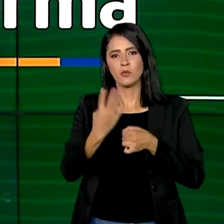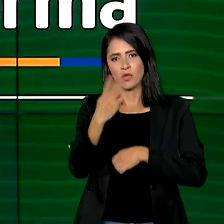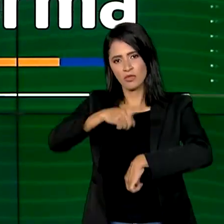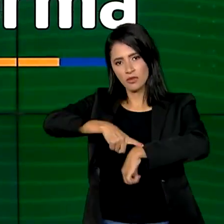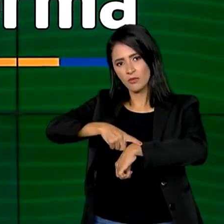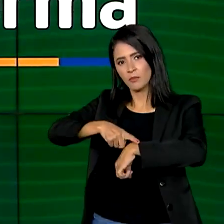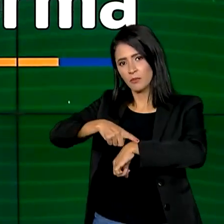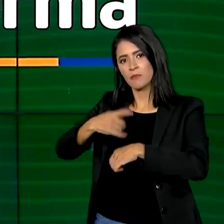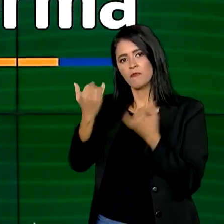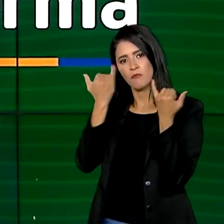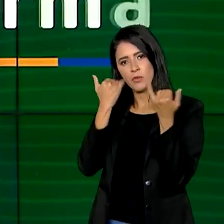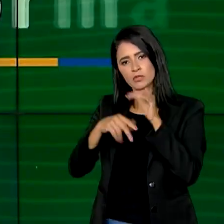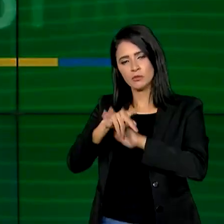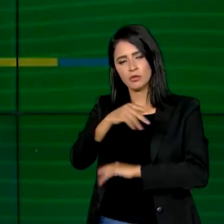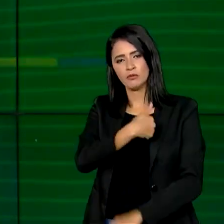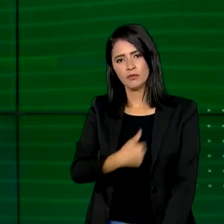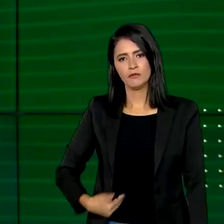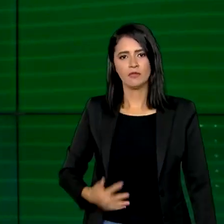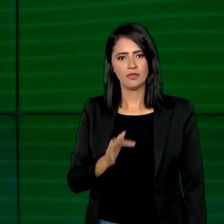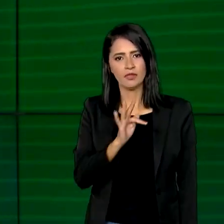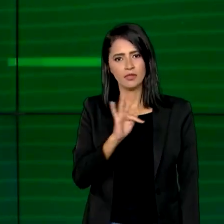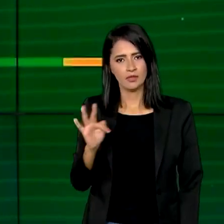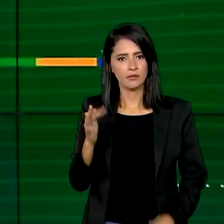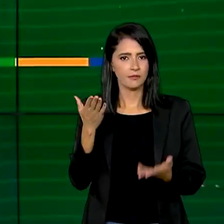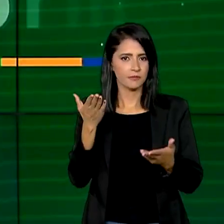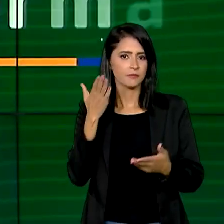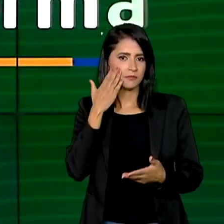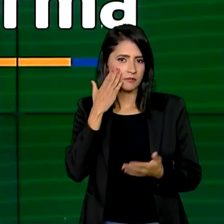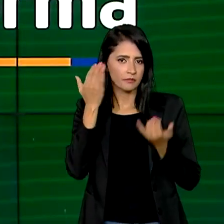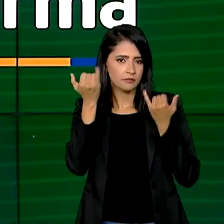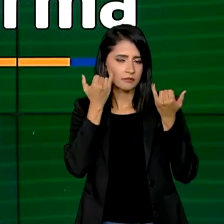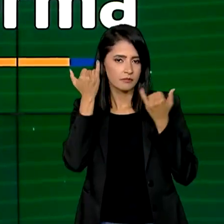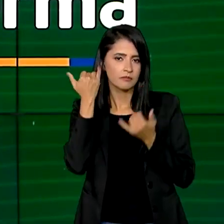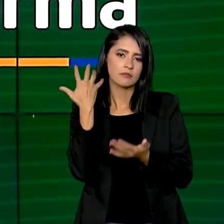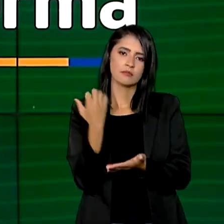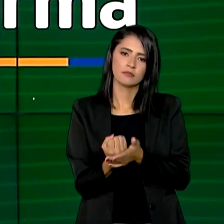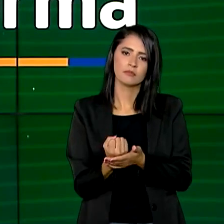da tarde com mais informações do governo federal. Para saber mais